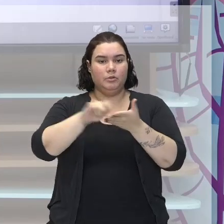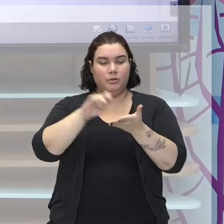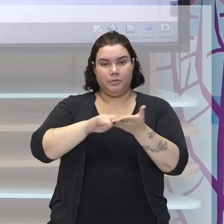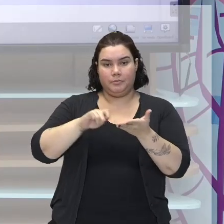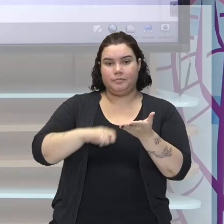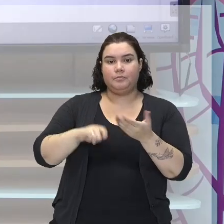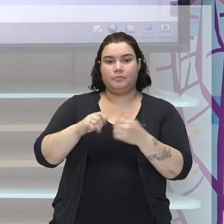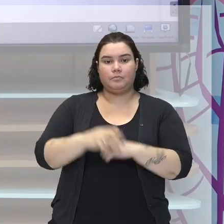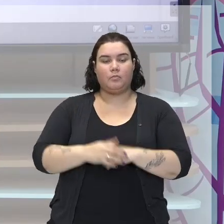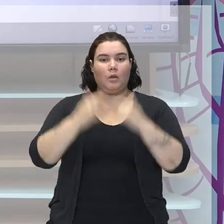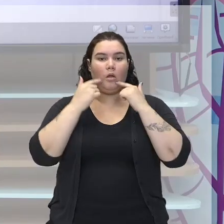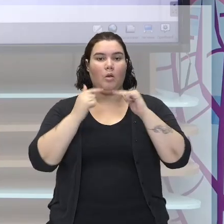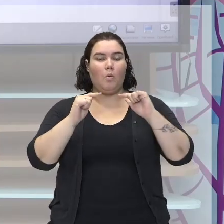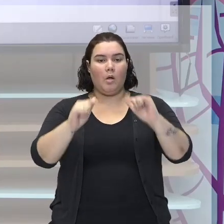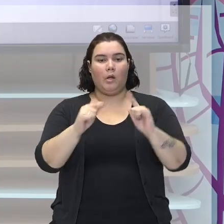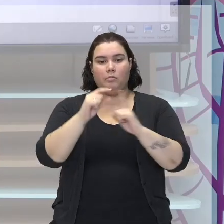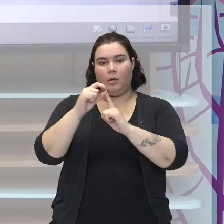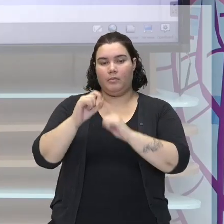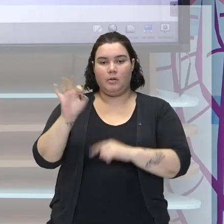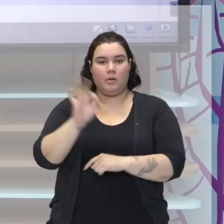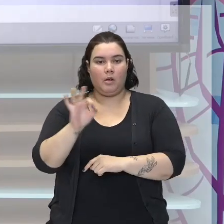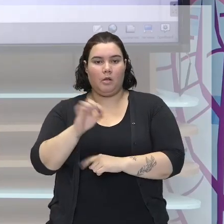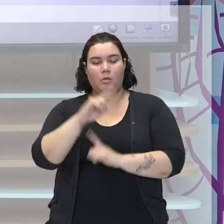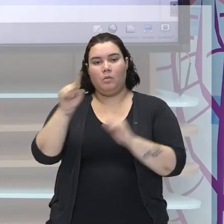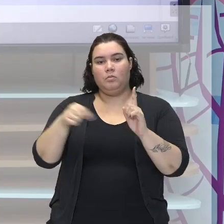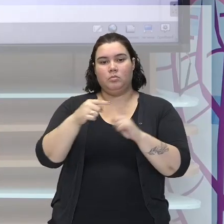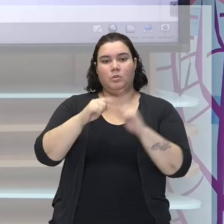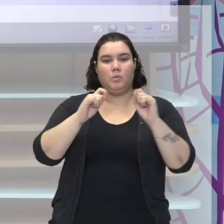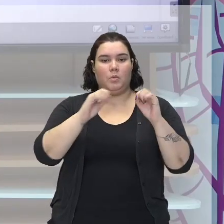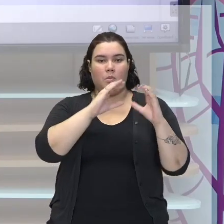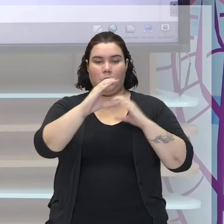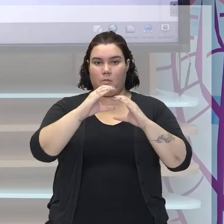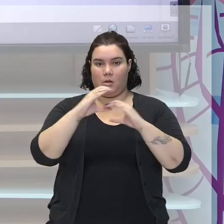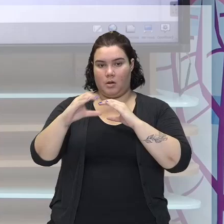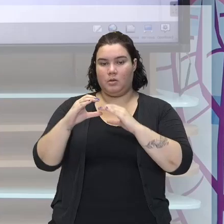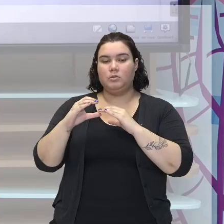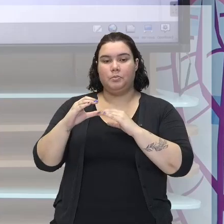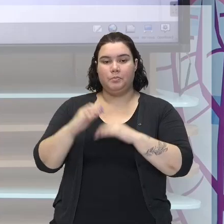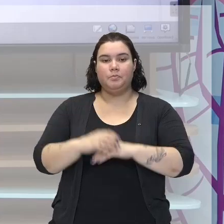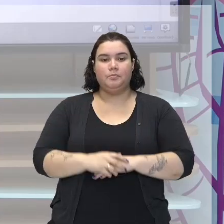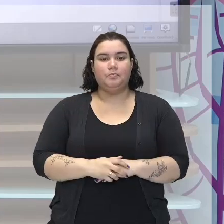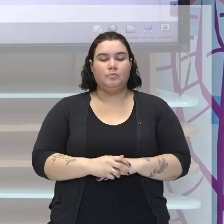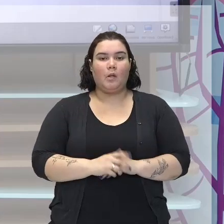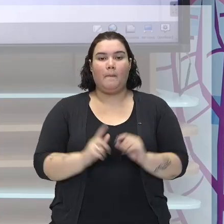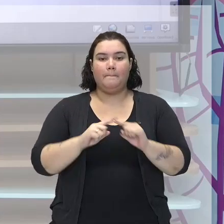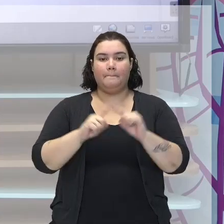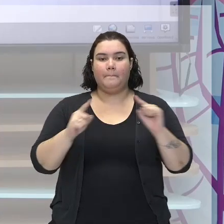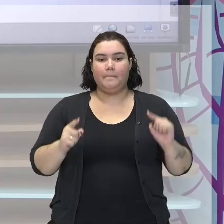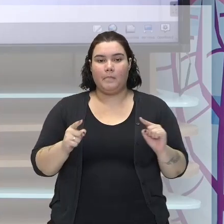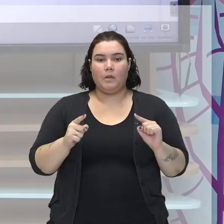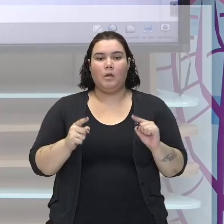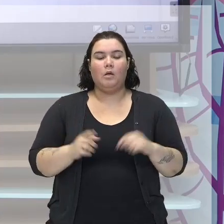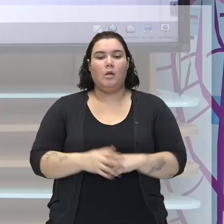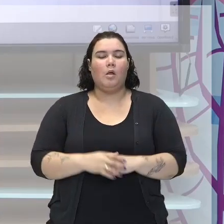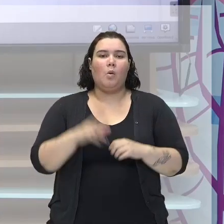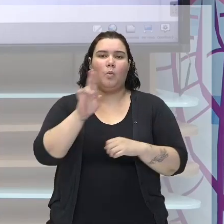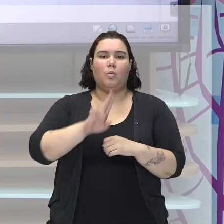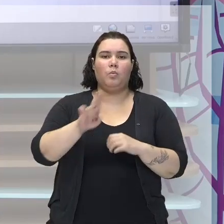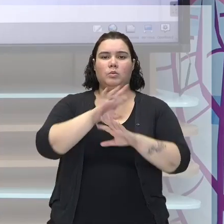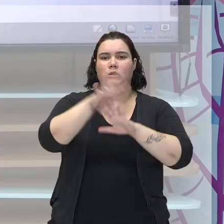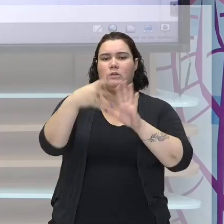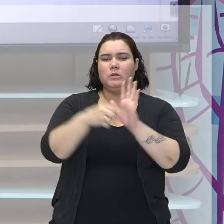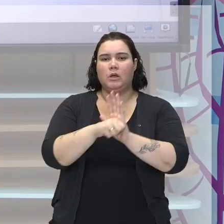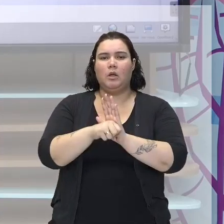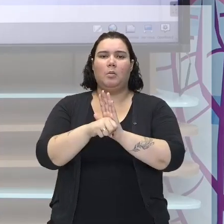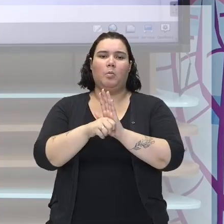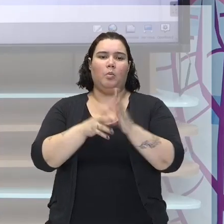a linguagem não verbal, também buscando o objetivo da comunicação, mas agora por meio de ícones, de símbolos, de